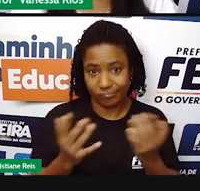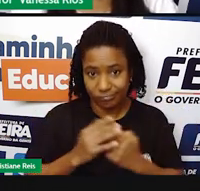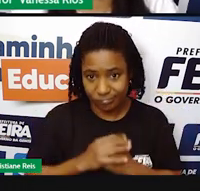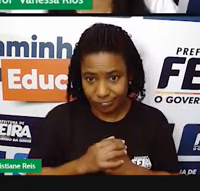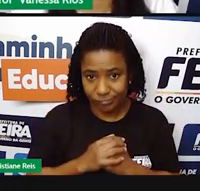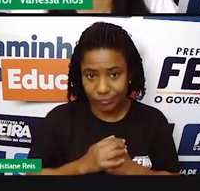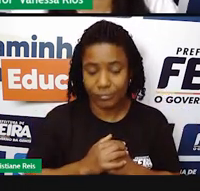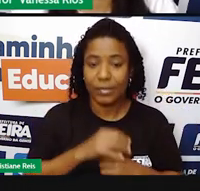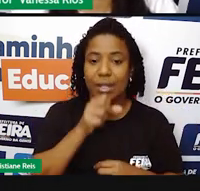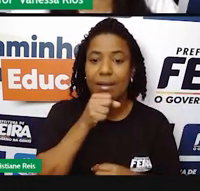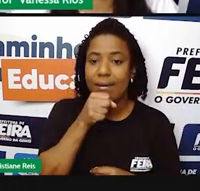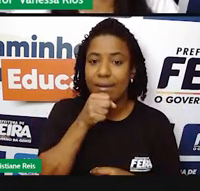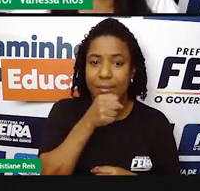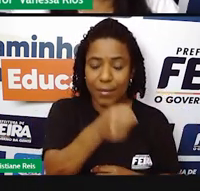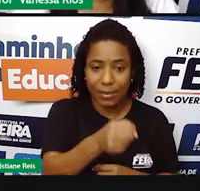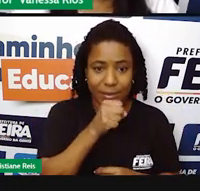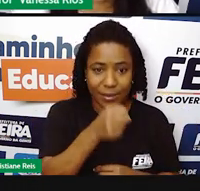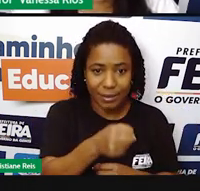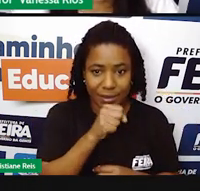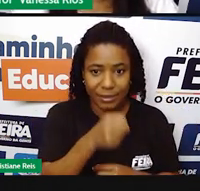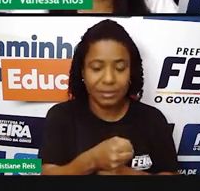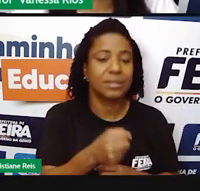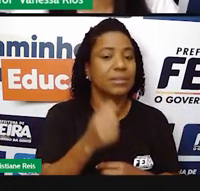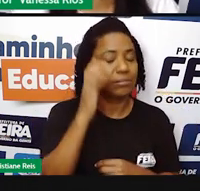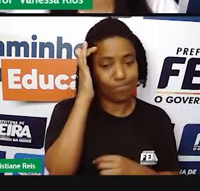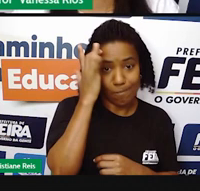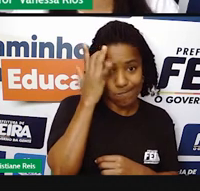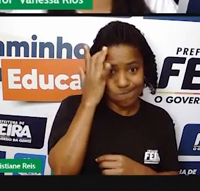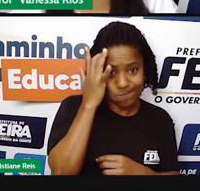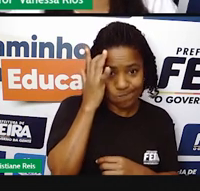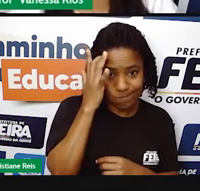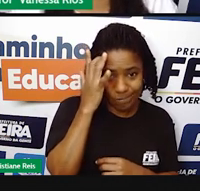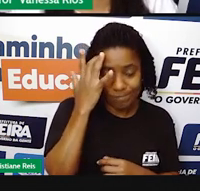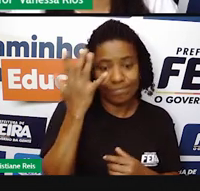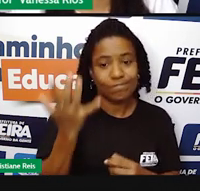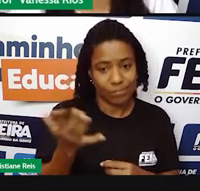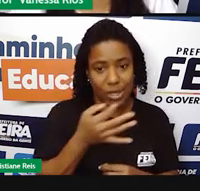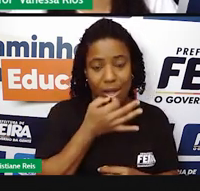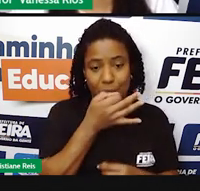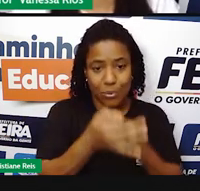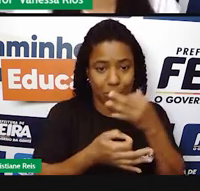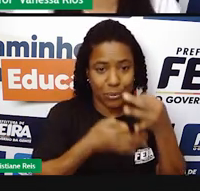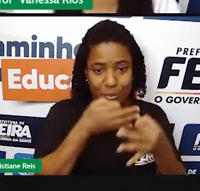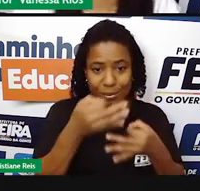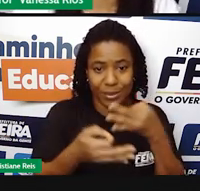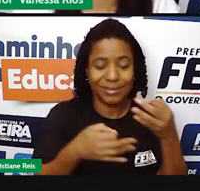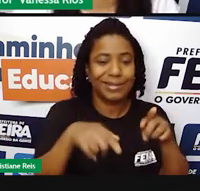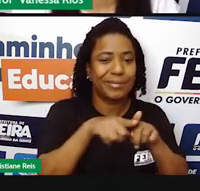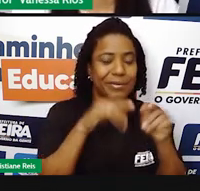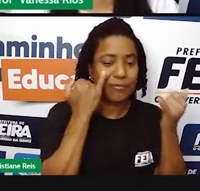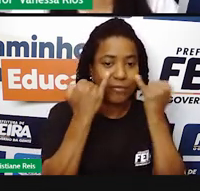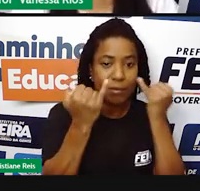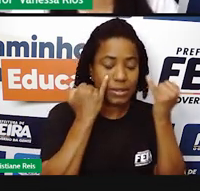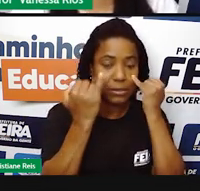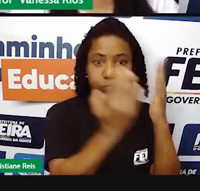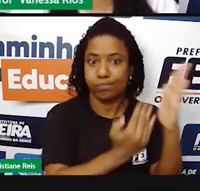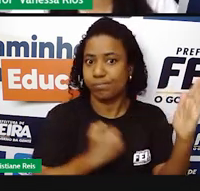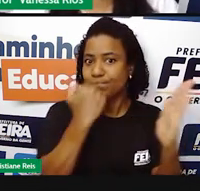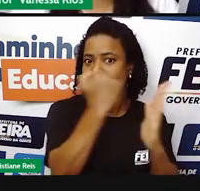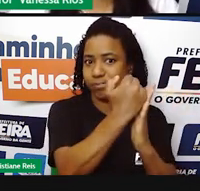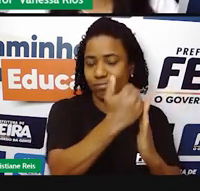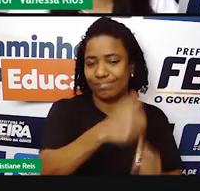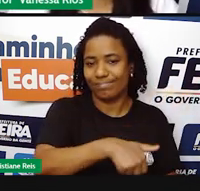a reportagem, ela traz esse teor opinativo e traz também mais informações do que